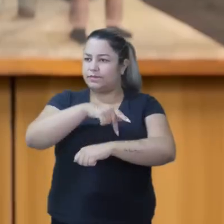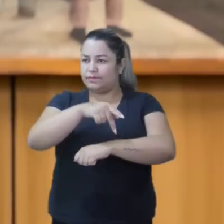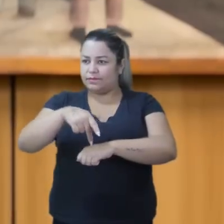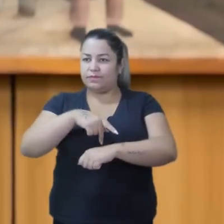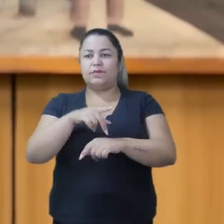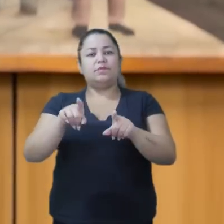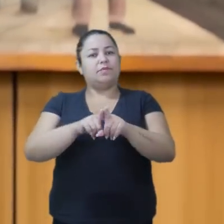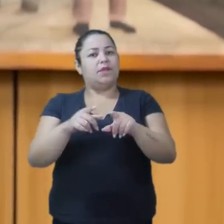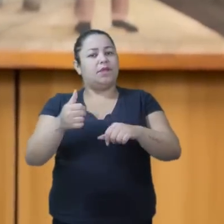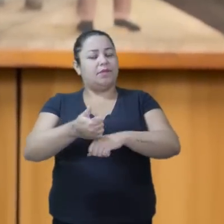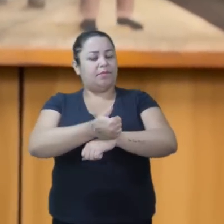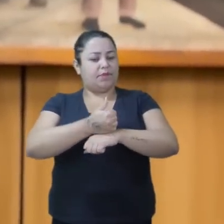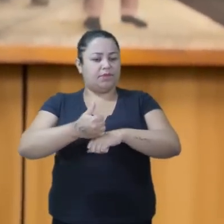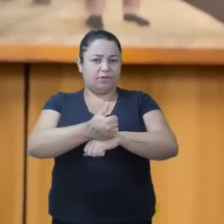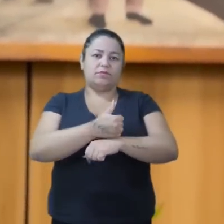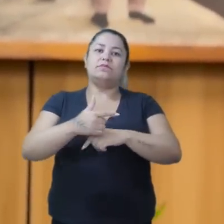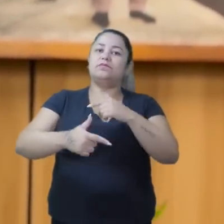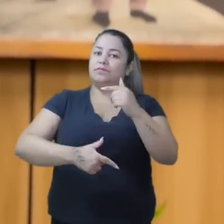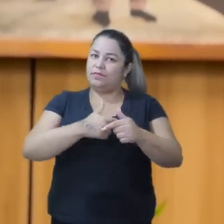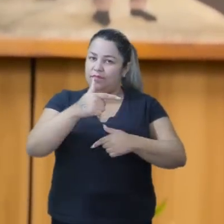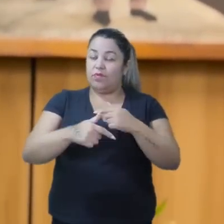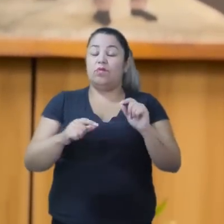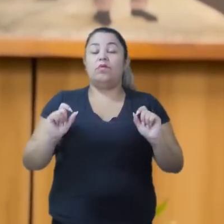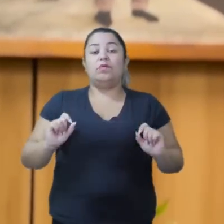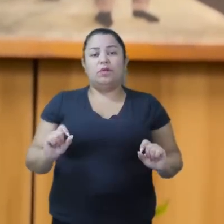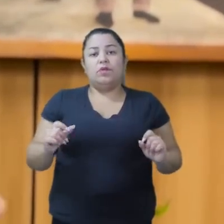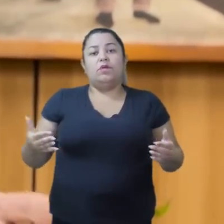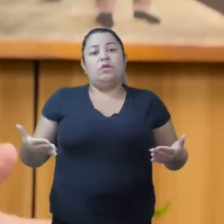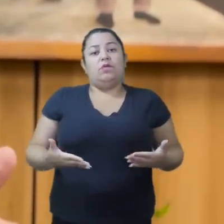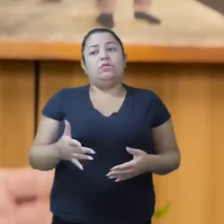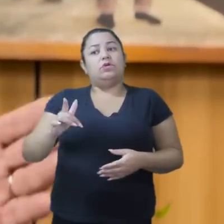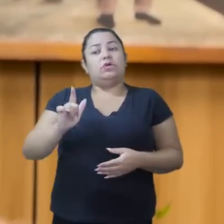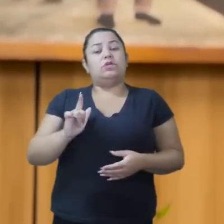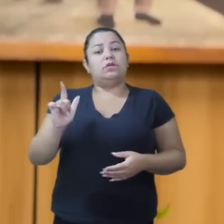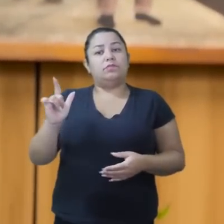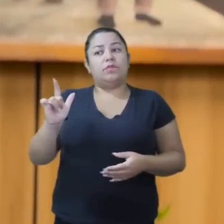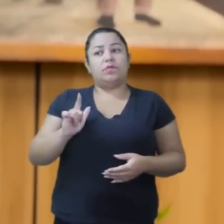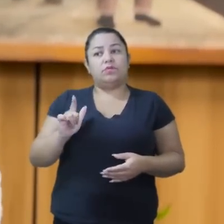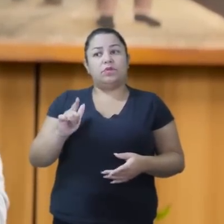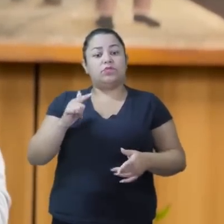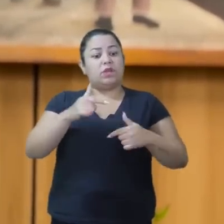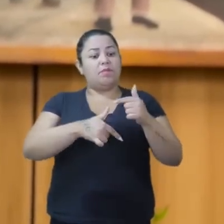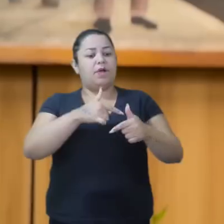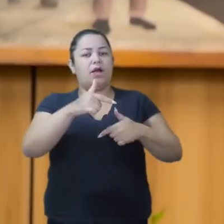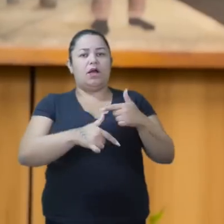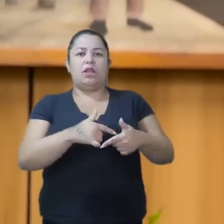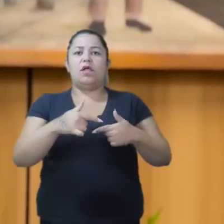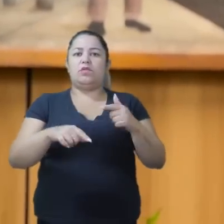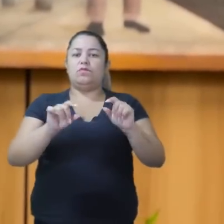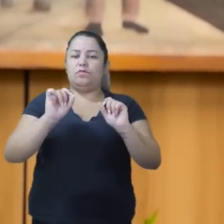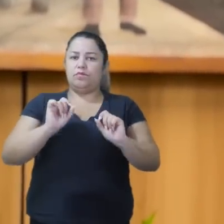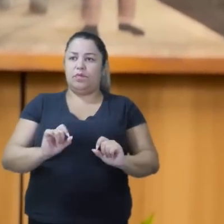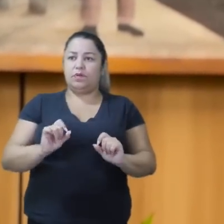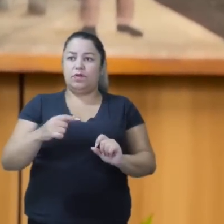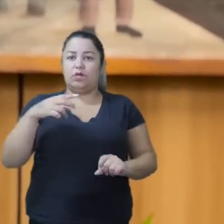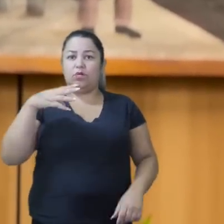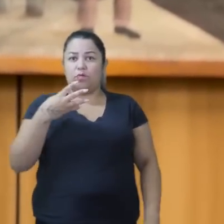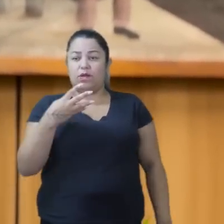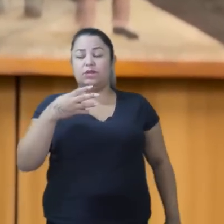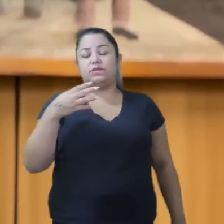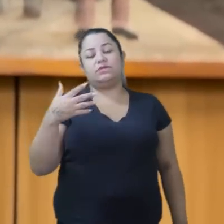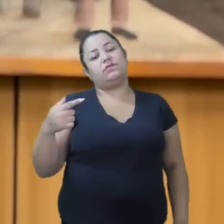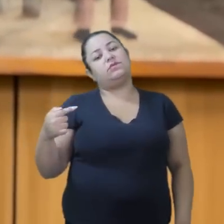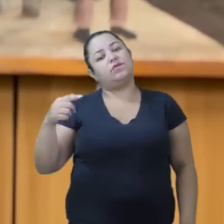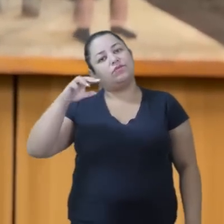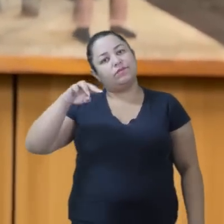de melhor empregabilidade. Hoje, temos o maior estoque de empregos com carteira assinada no Brasil. Mais de 47